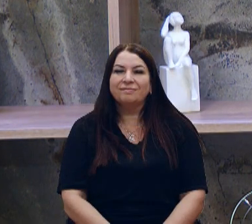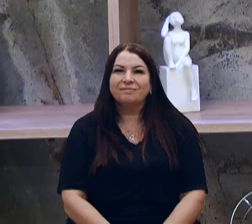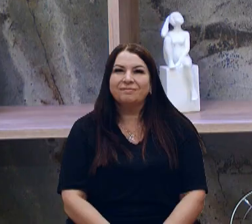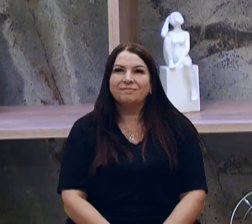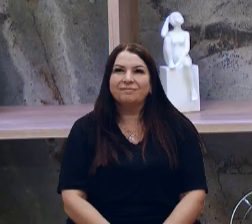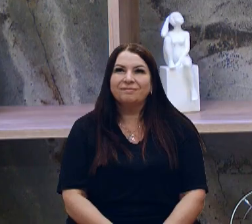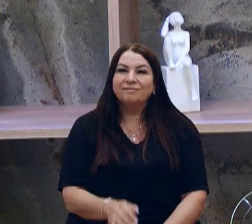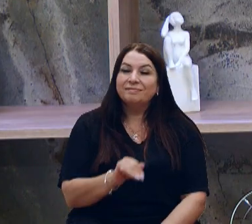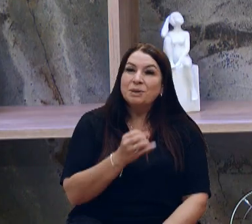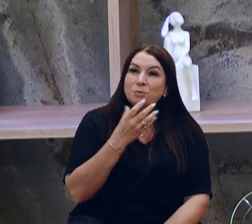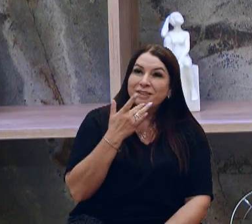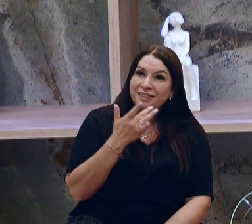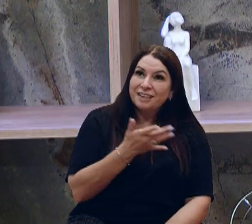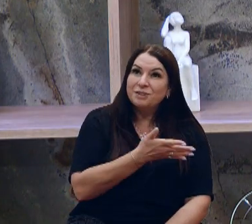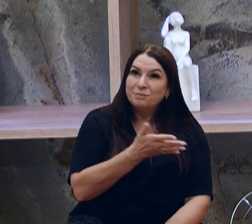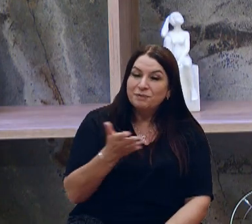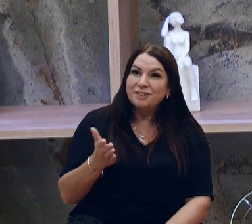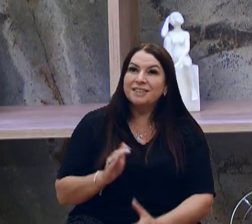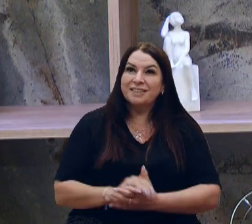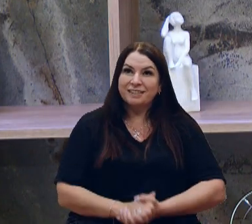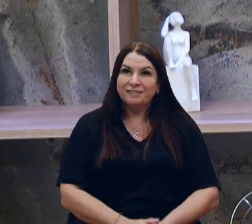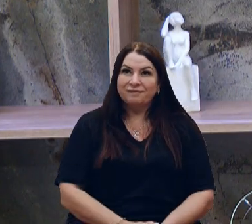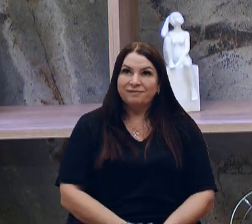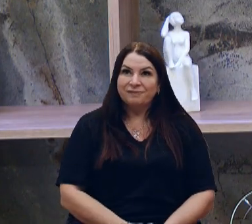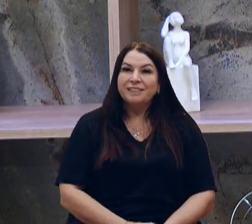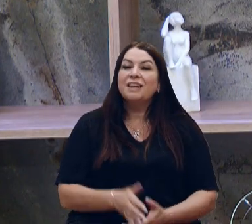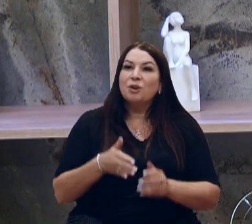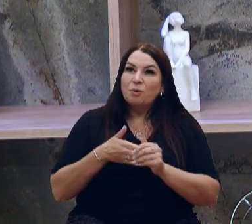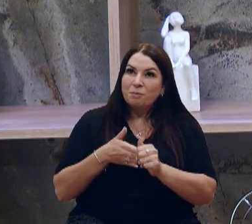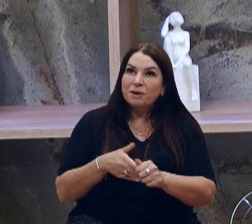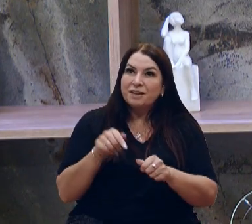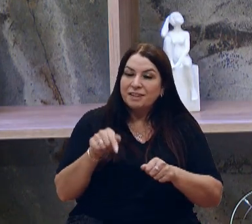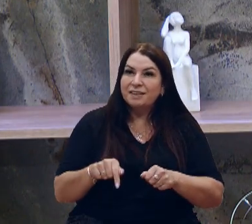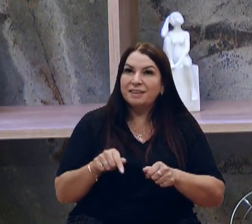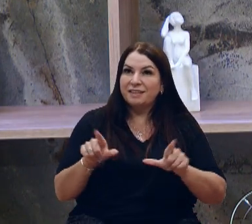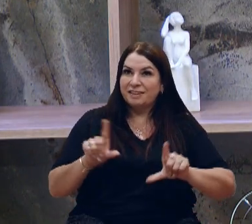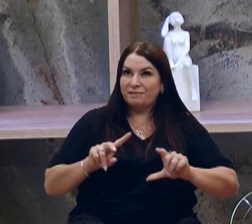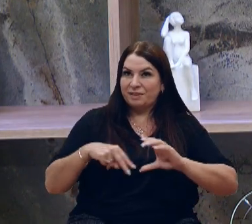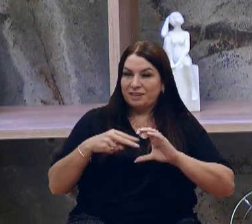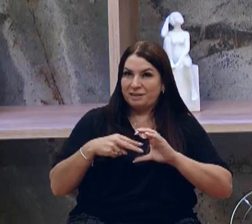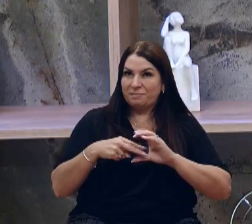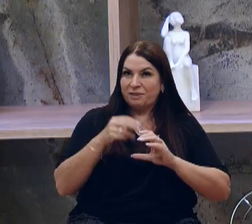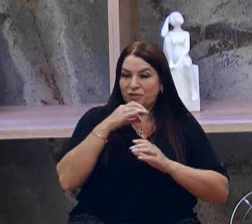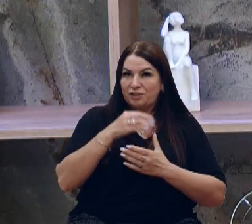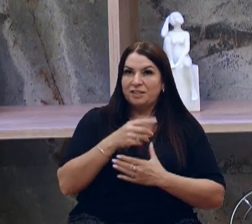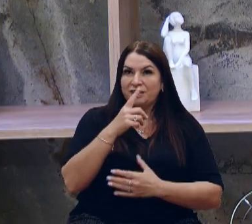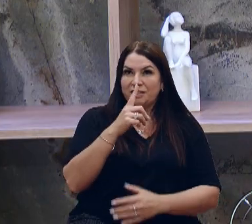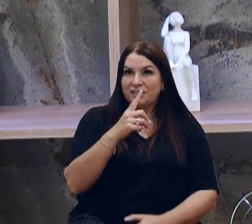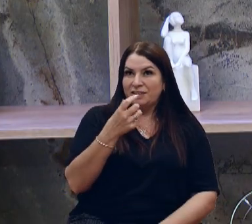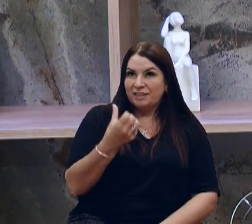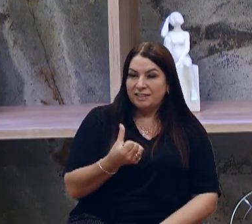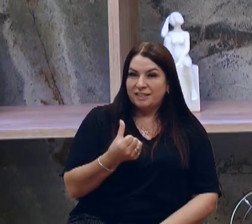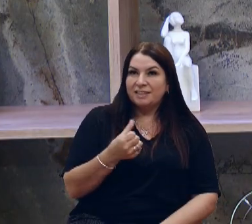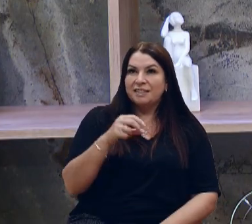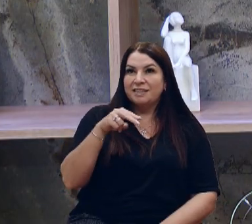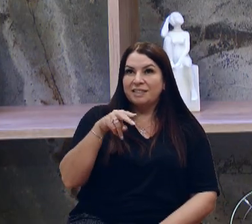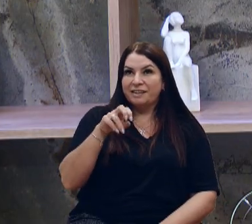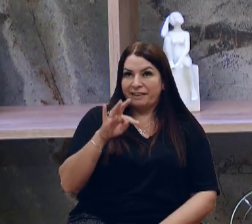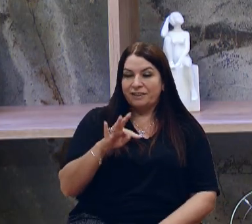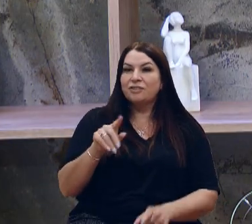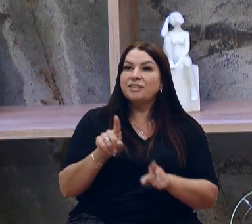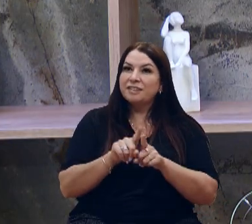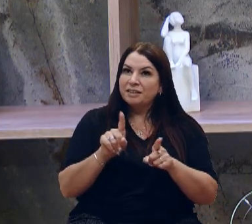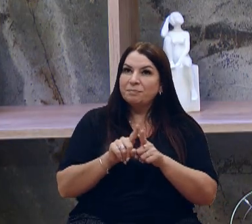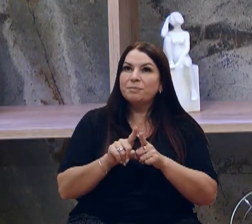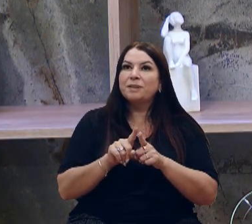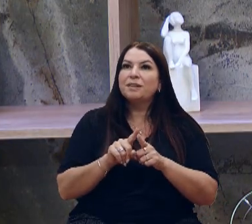Olá, muito boa tarde para você que nos acompanha aqui pela TV Câmara Caxias, canal 16 da NET e também